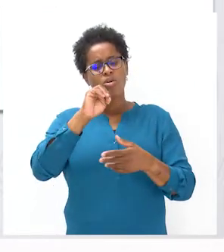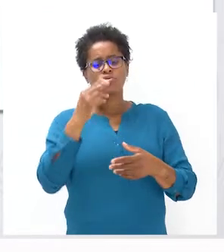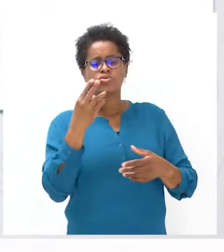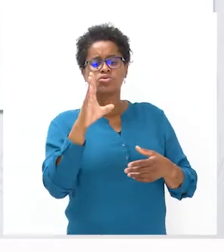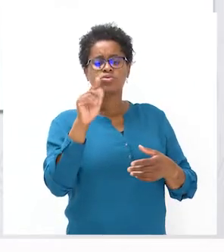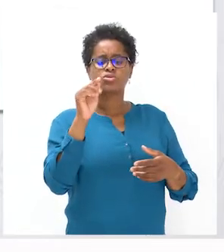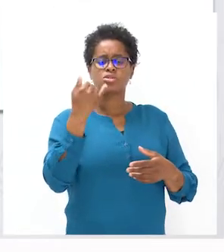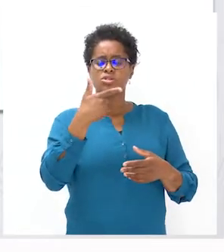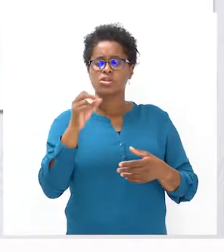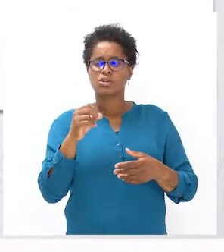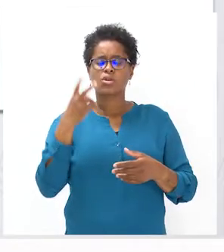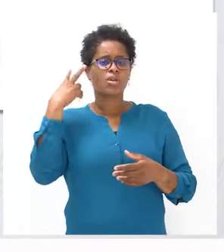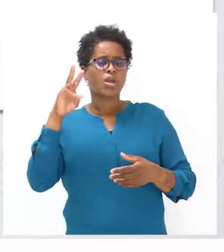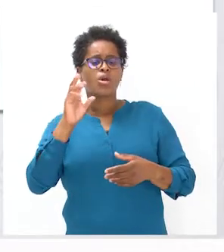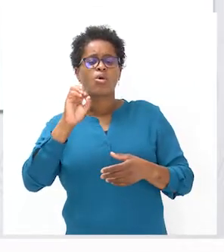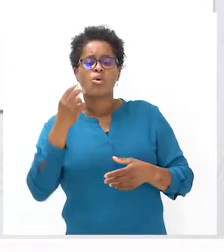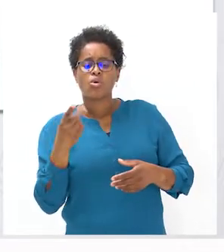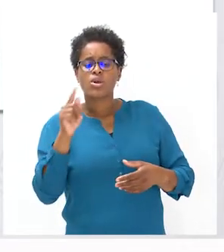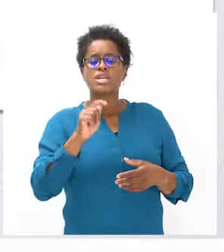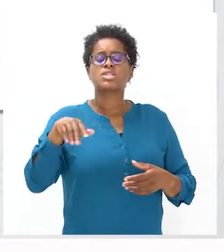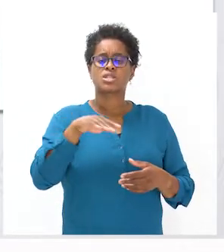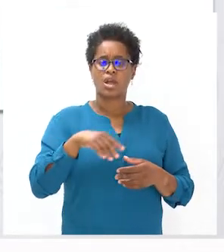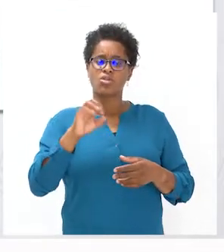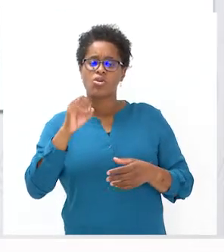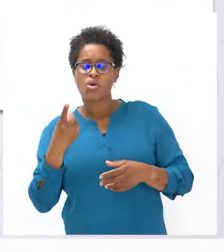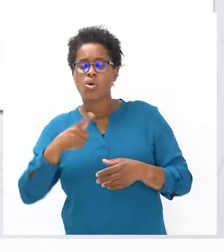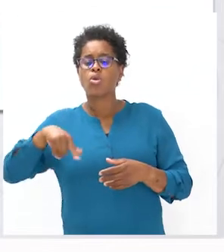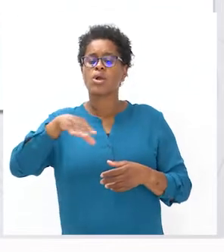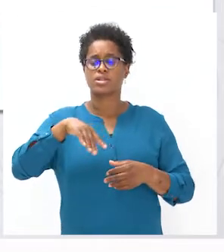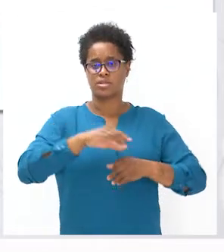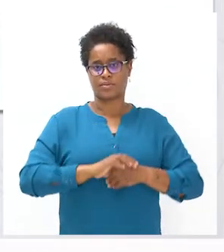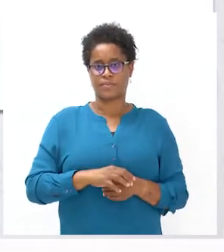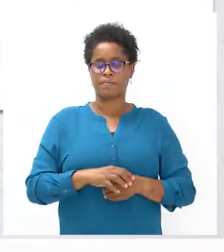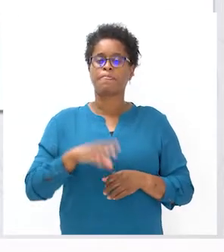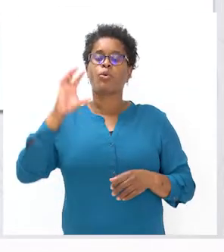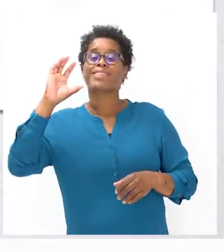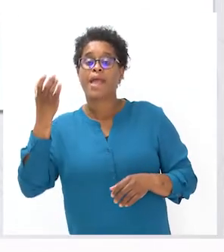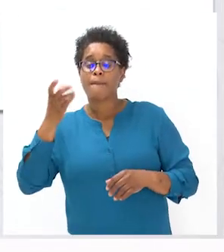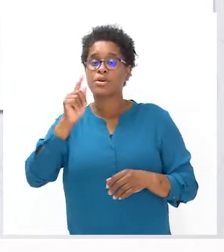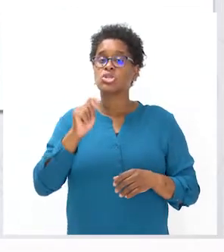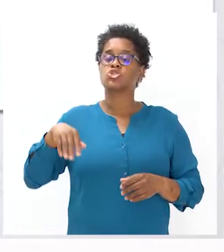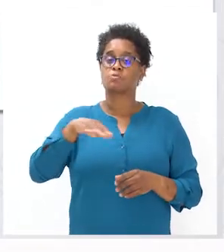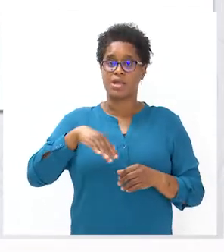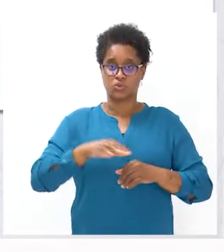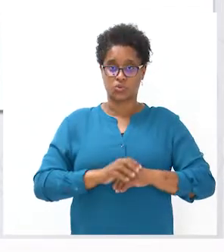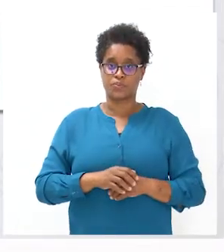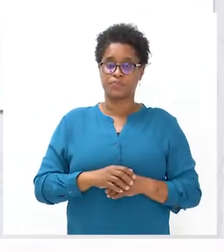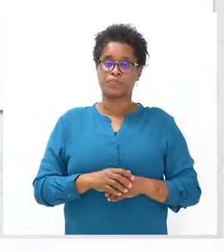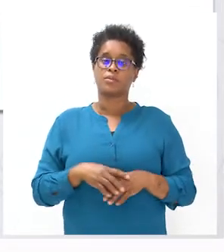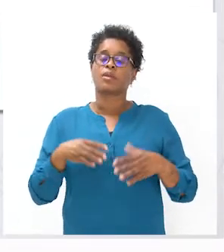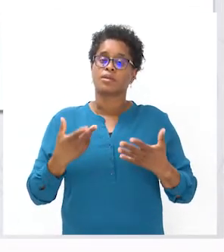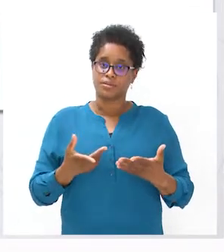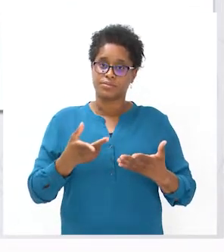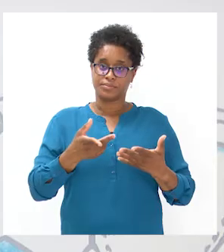sujeito qualidades ou estados, ou ainda uma localização no tempo e no espaço. Quando eu digo